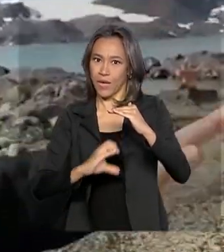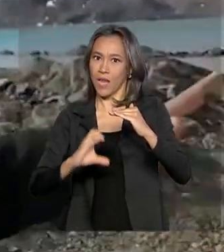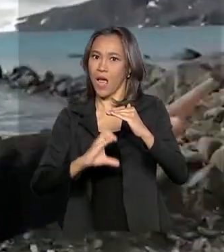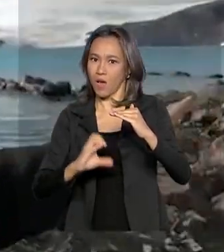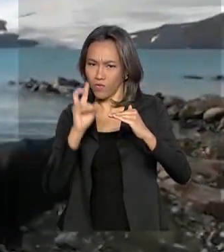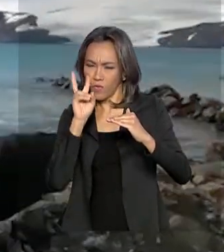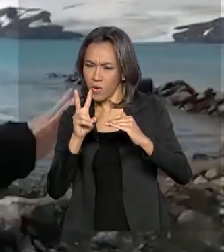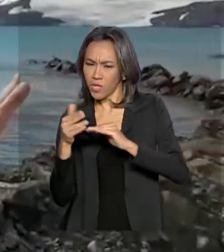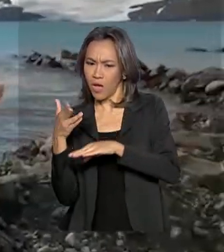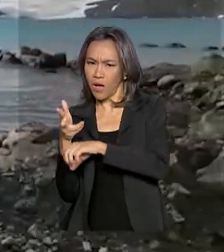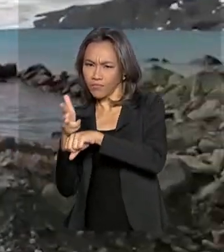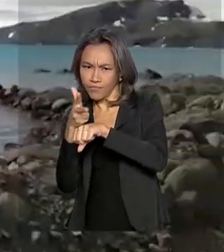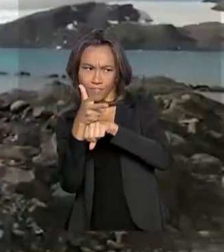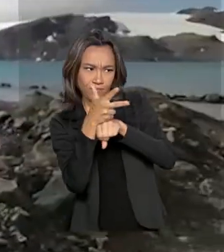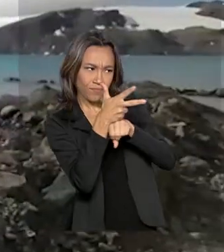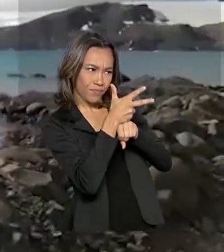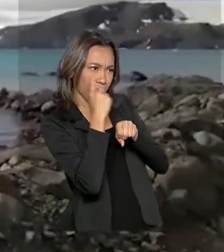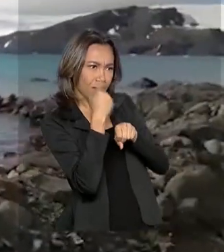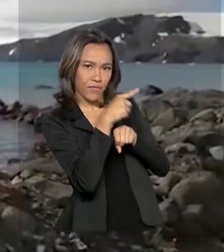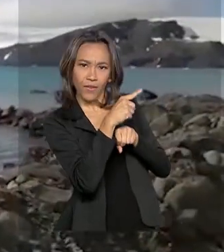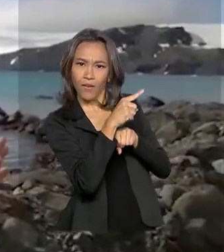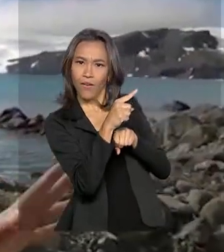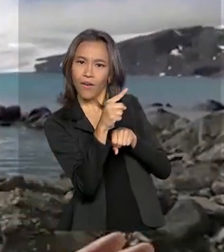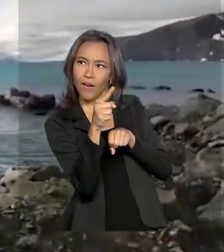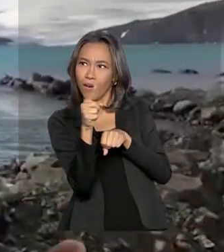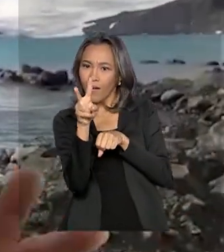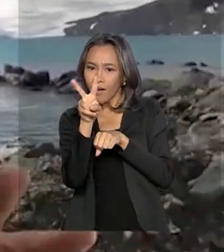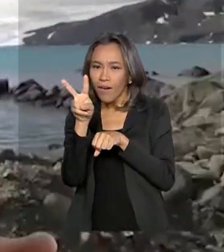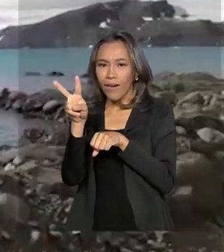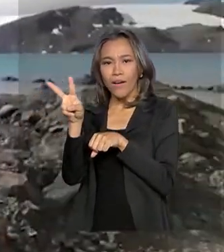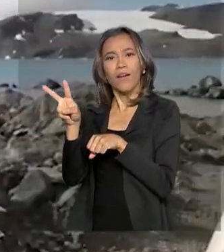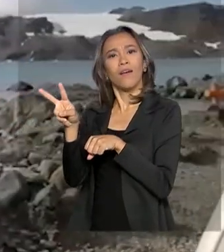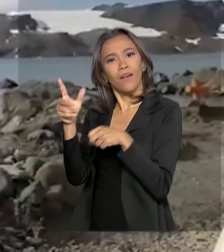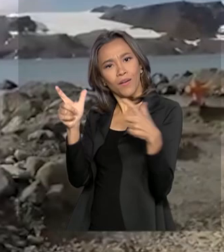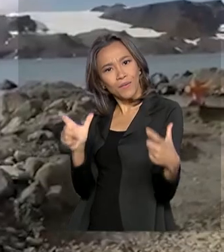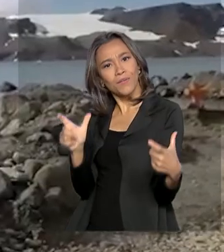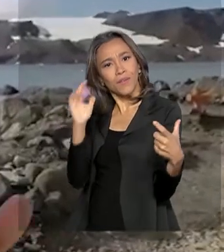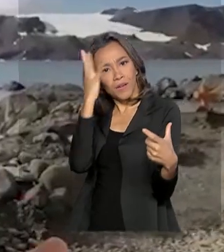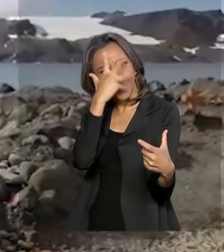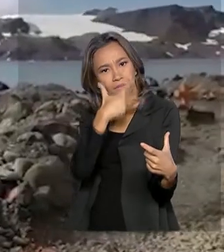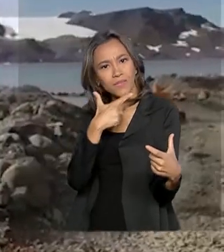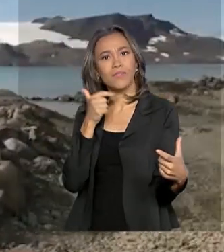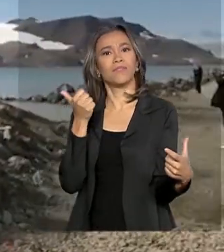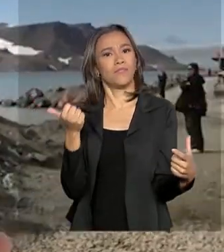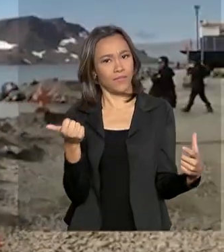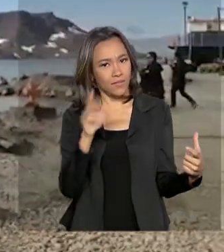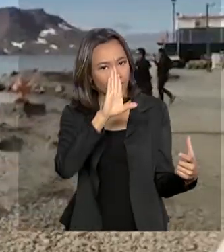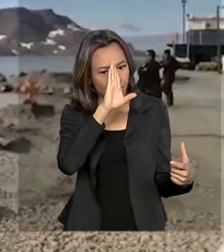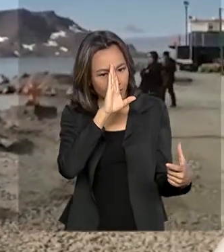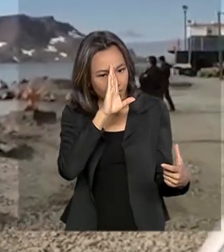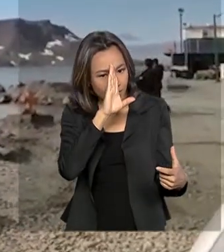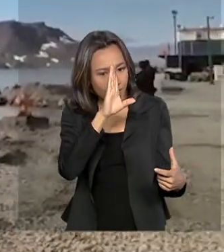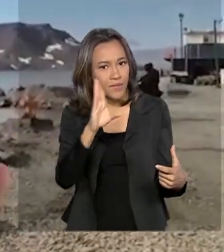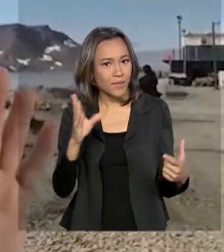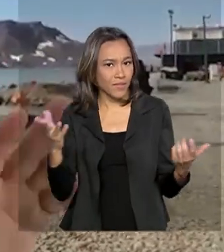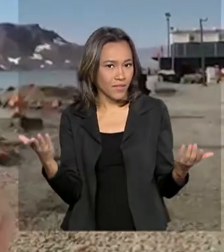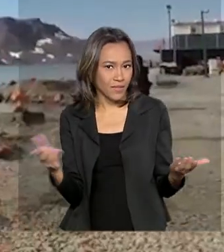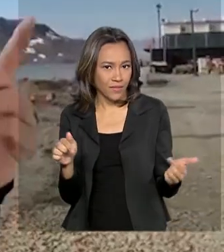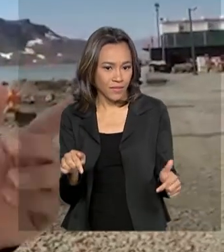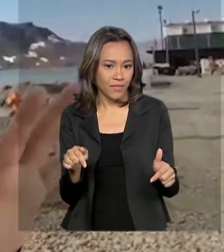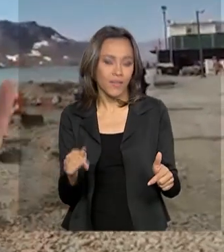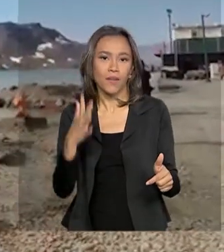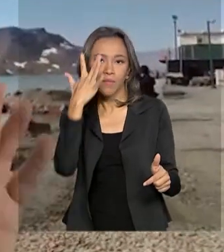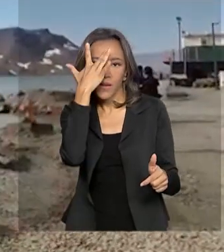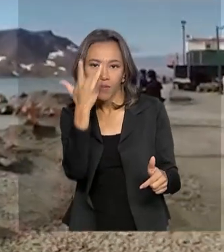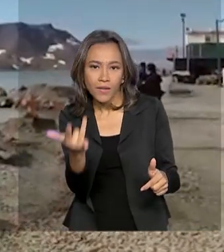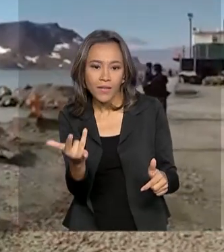para mostrar a beleza desse continente antártico. Realmente um lugar muito bonito, principalmente um dia como hoje tem sol. Mas para